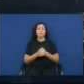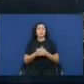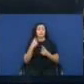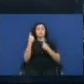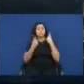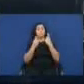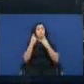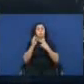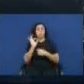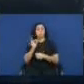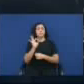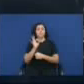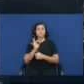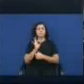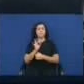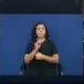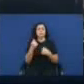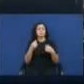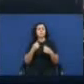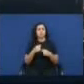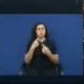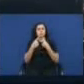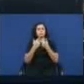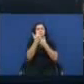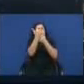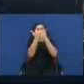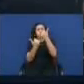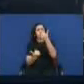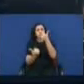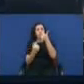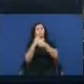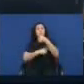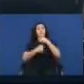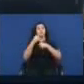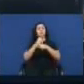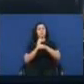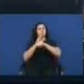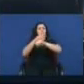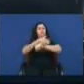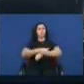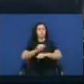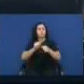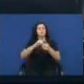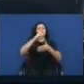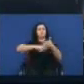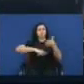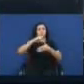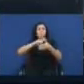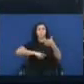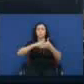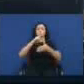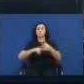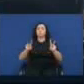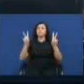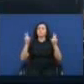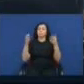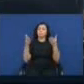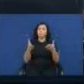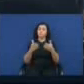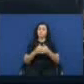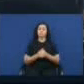a falar lá também com a diretoria, né, o ano passado. Também cheguei a fazer documentos sobre a respeito disso